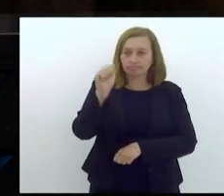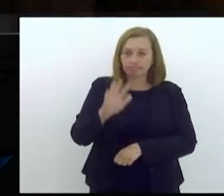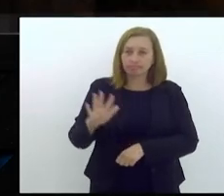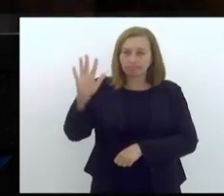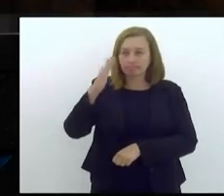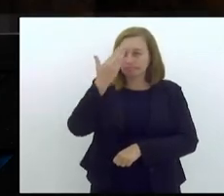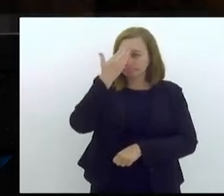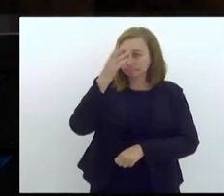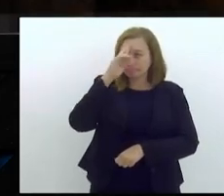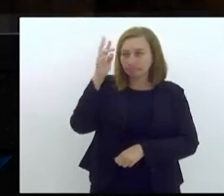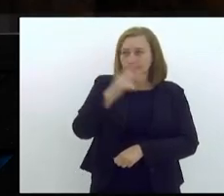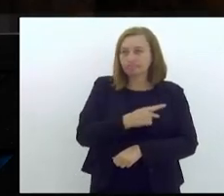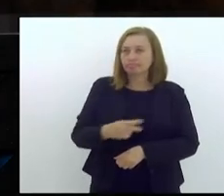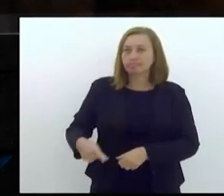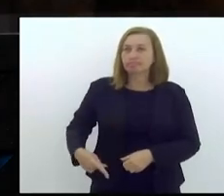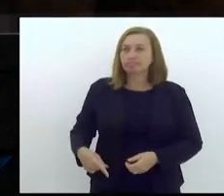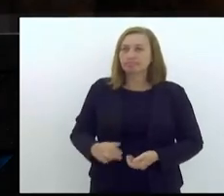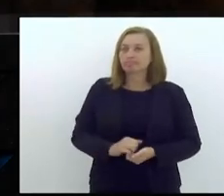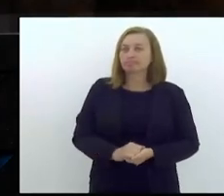Nacional